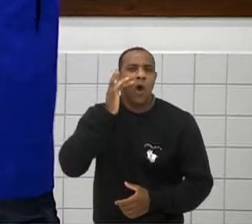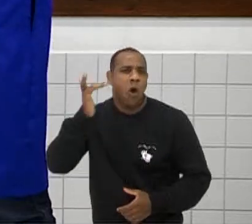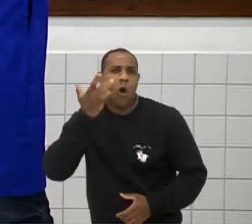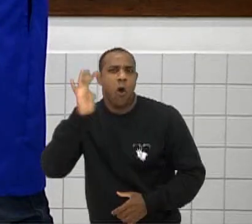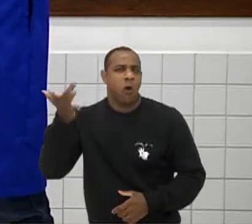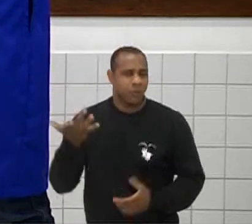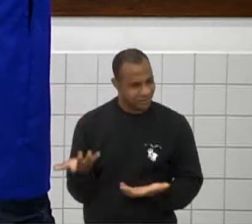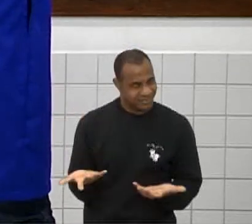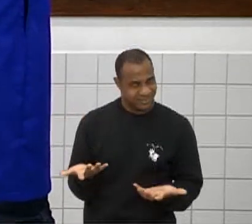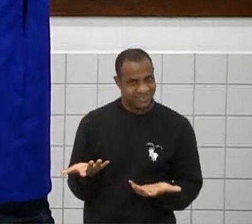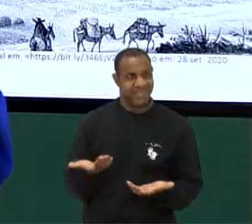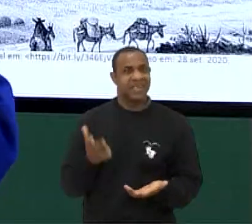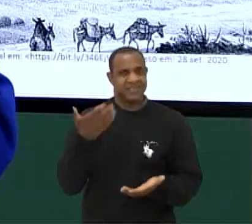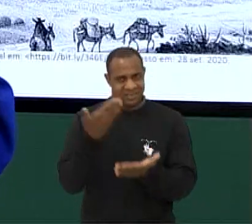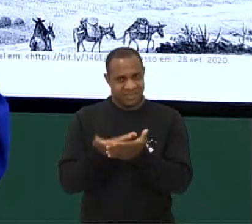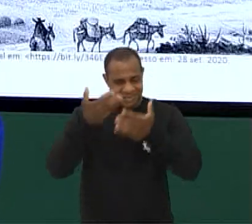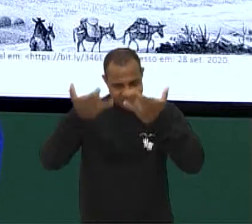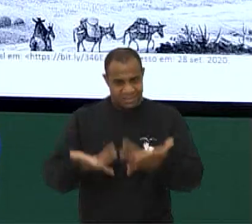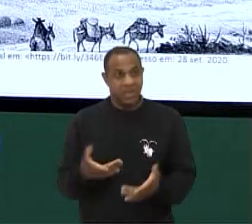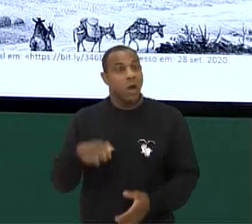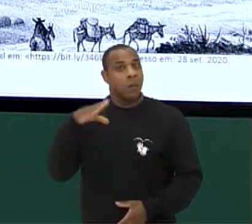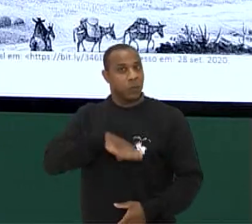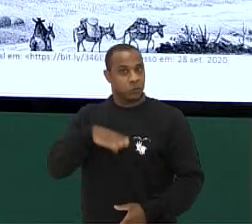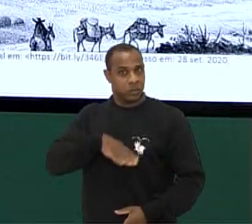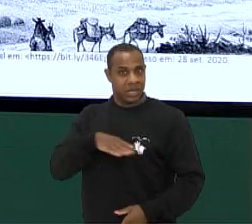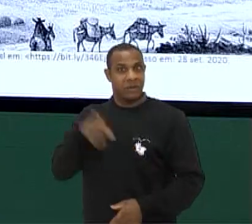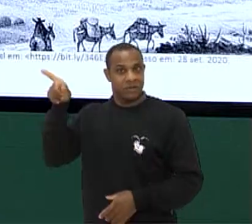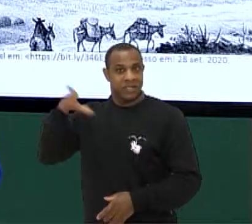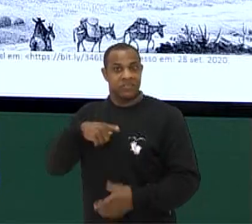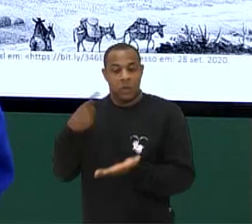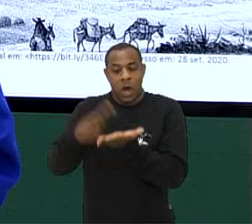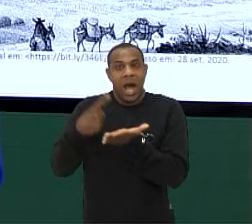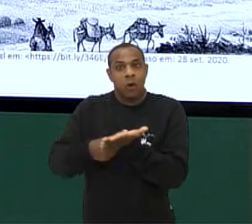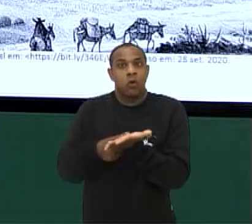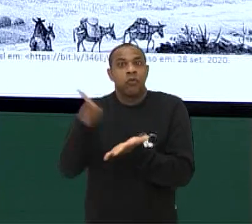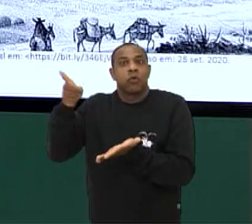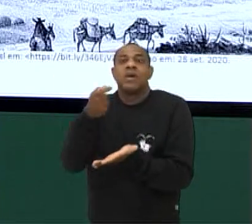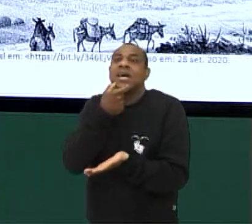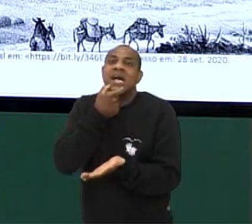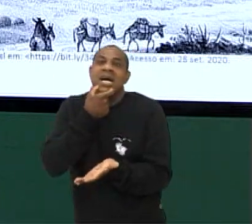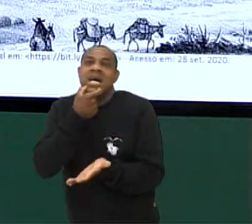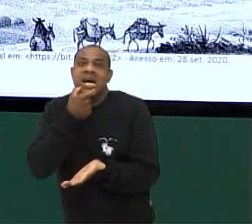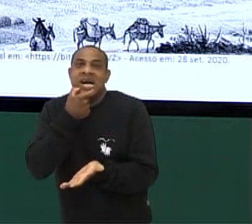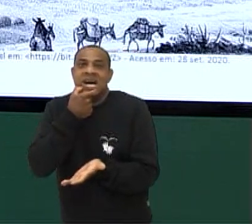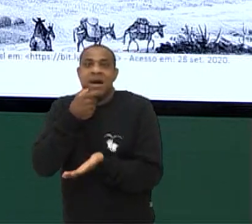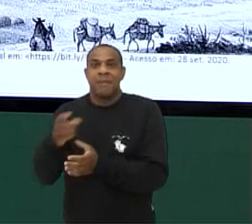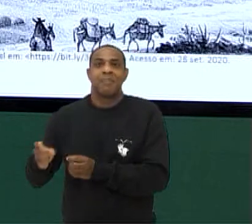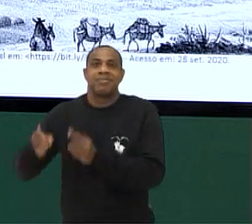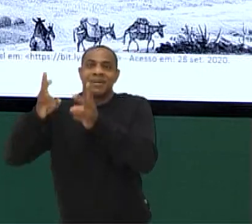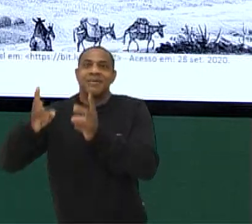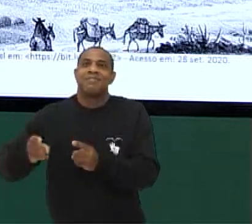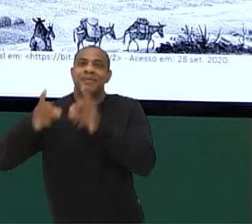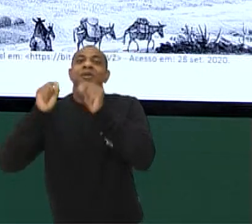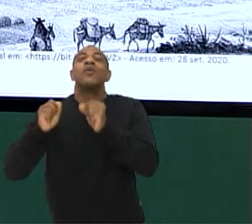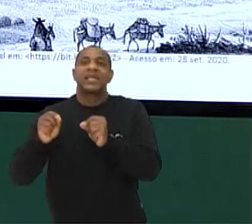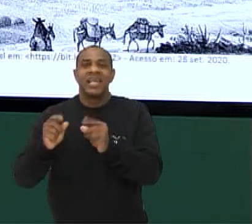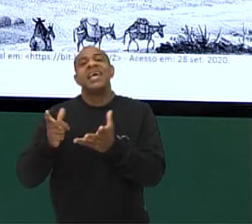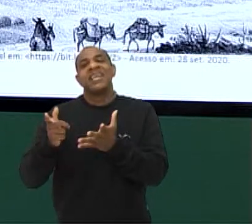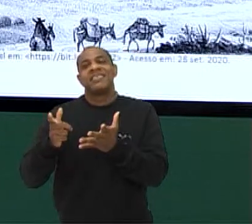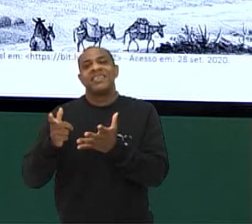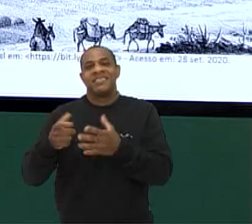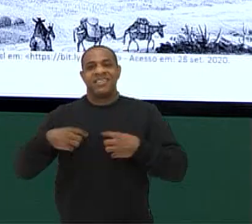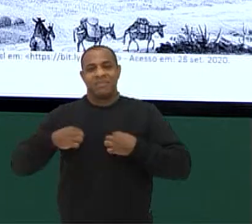a gente já falou em aulas anteriores, o Portugal tinha um grande acordo com a Inglaterra de importação de tecidos e exportação de vinho, que era o Tratado